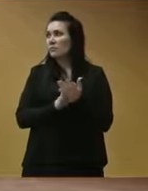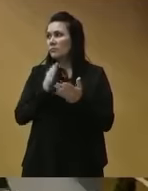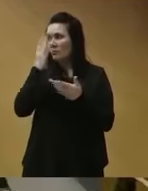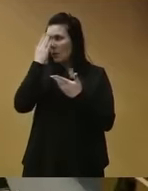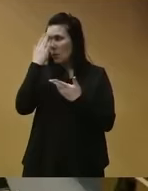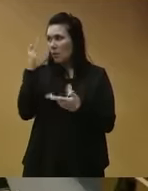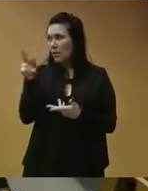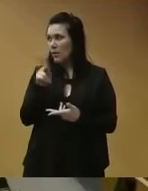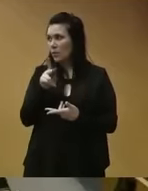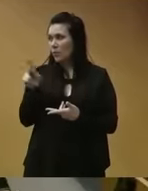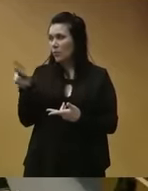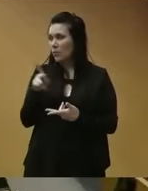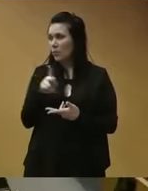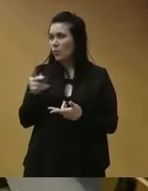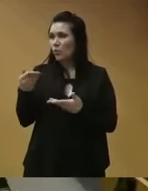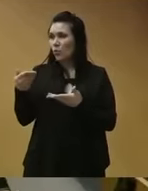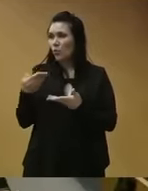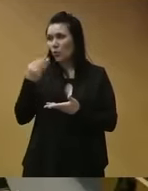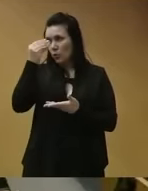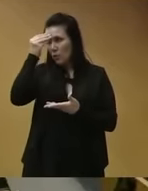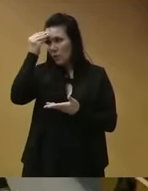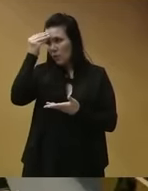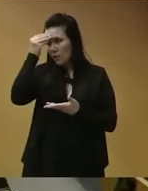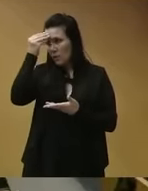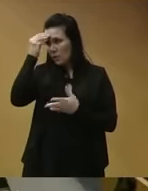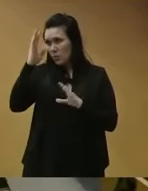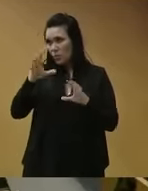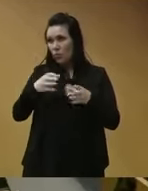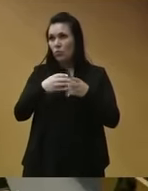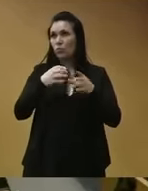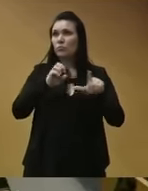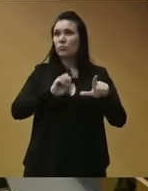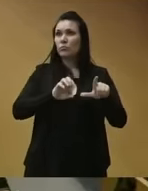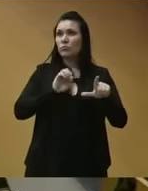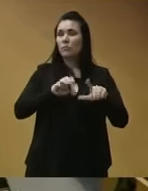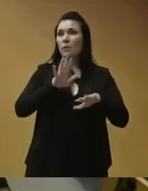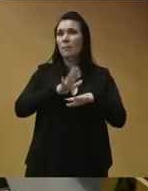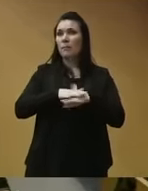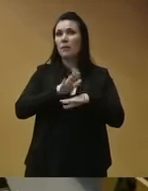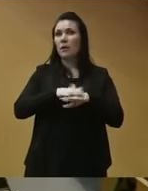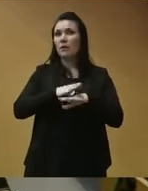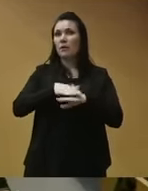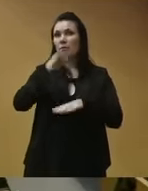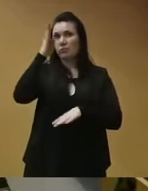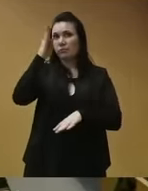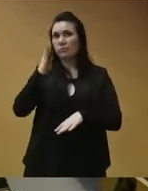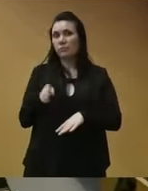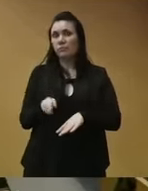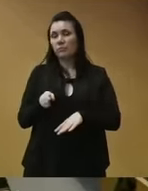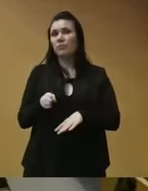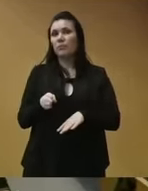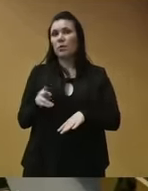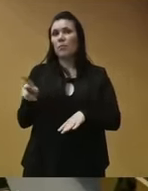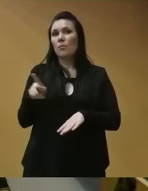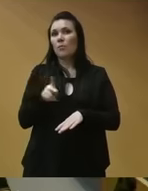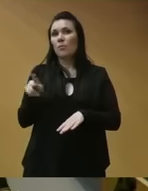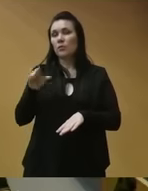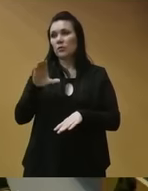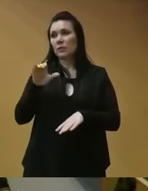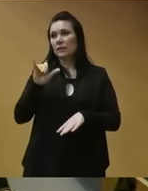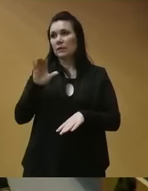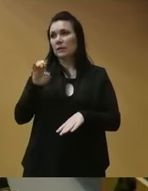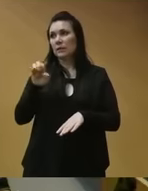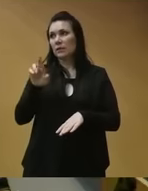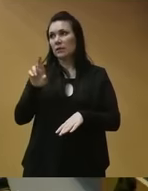Obrigada, professor. Convido para a Ninfo da turma de licenciatura em Matemática Integral, professor Cícero